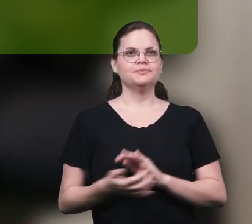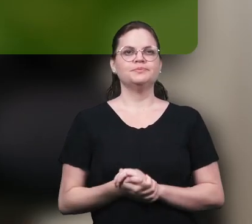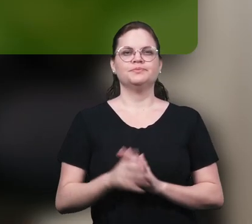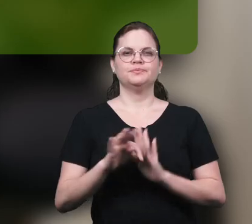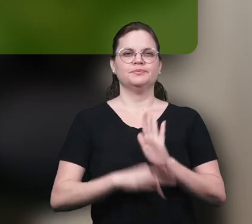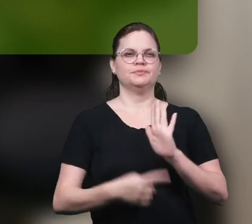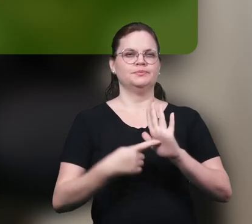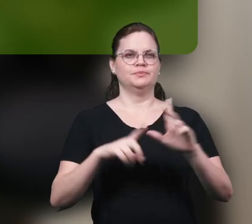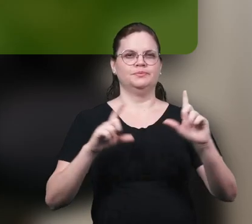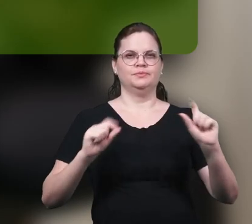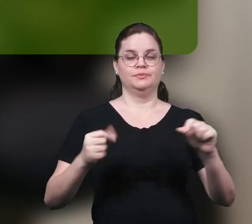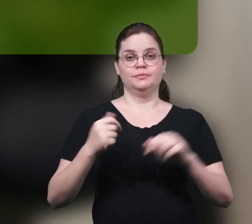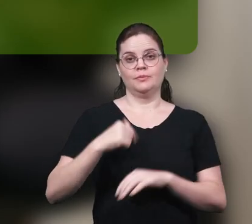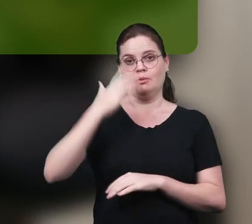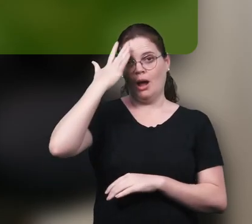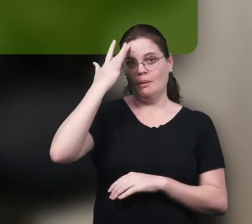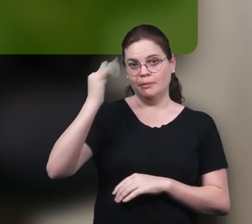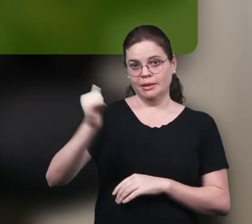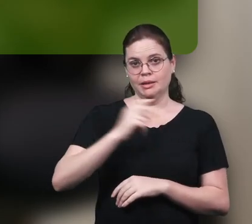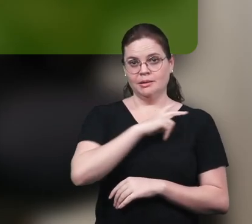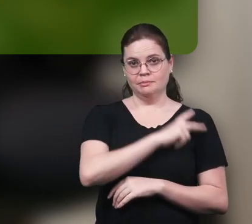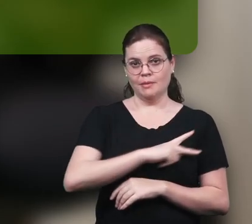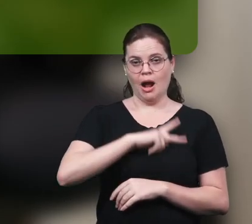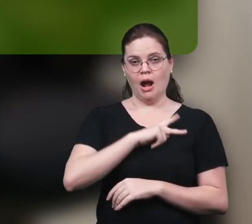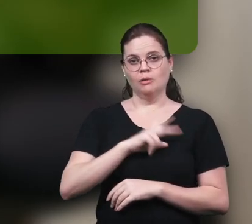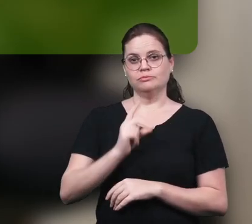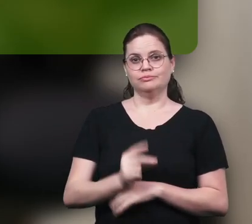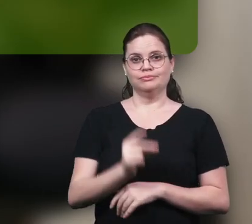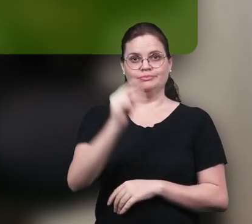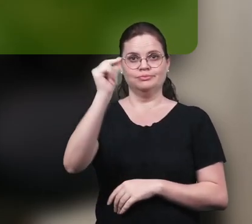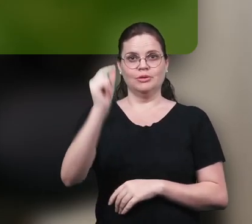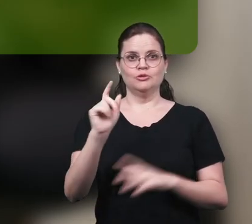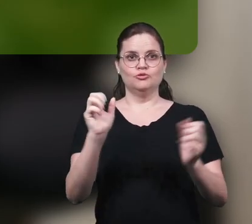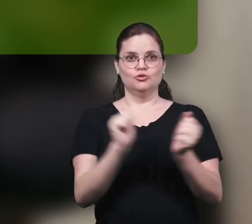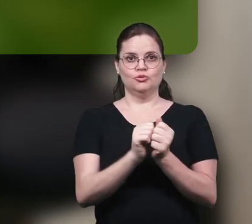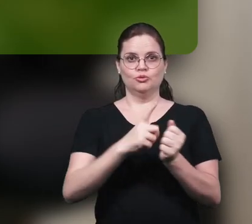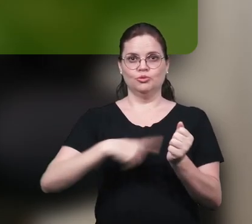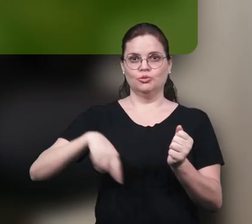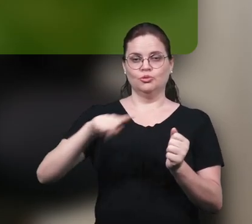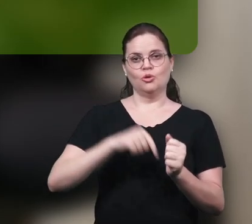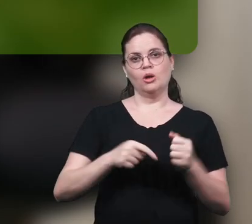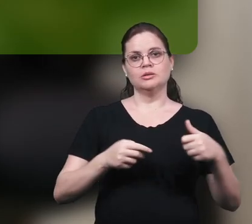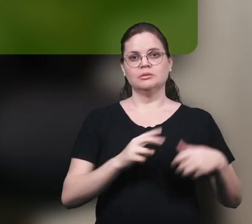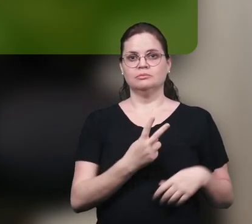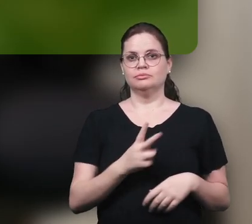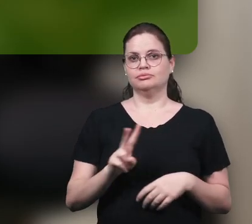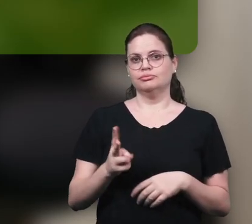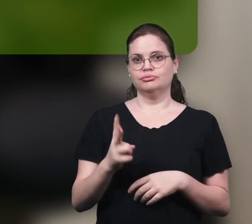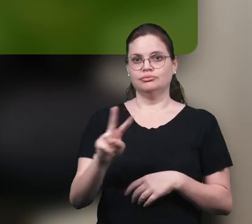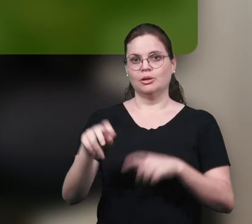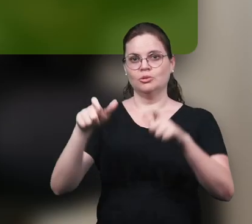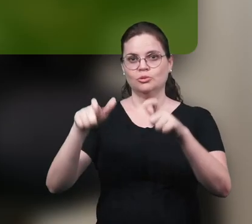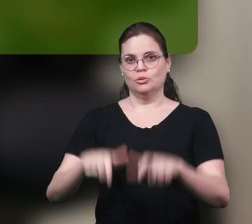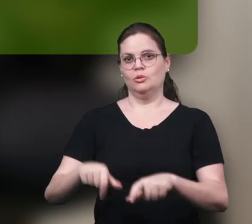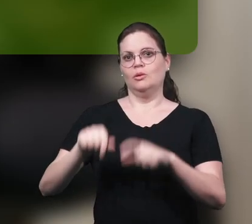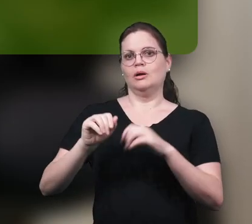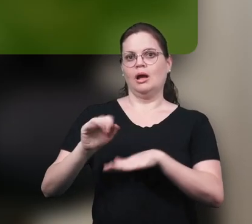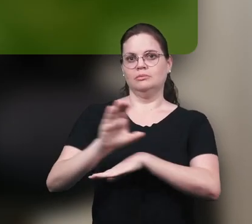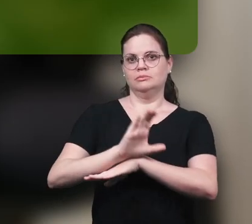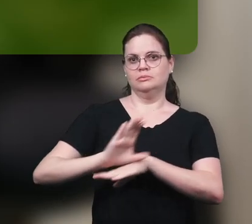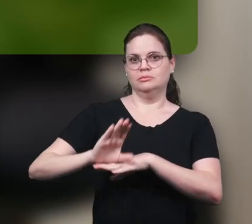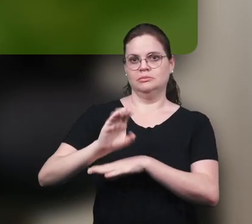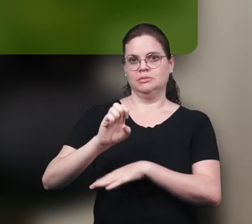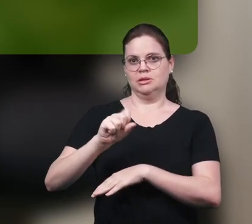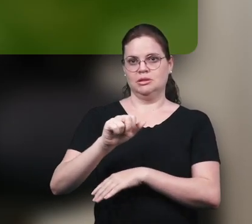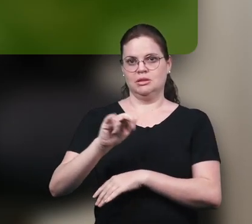dia seguinte, partindo dali Paulo, e nós com que ele estávamos, chegamos a Cesareia, e entrando em casa